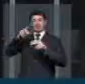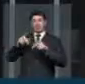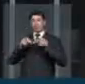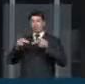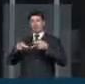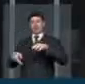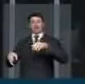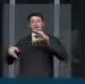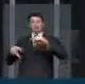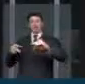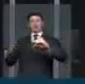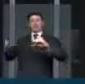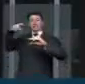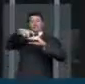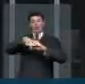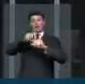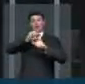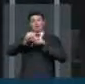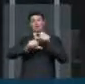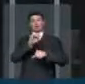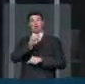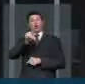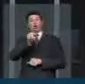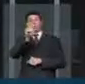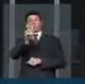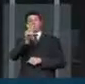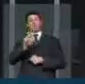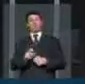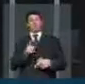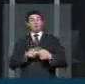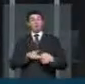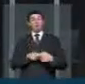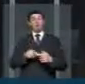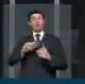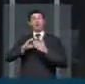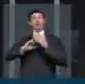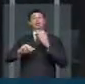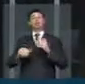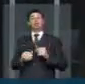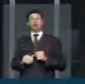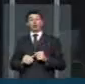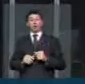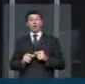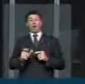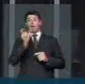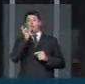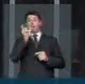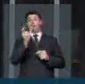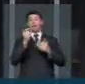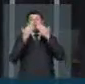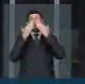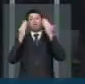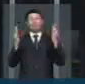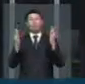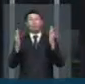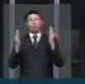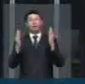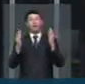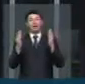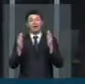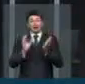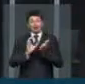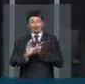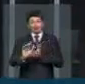quer reduzir para 8,5% do PIB, porque ele tirou a palavra pública, ou seja,